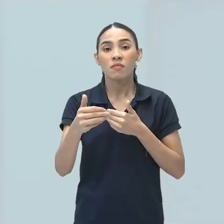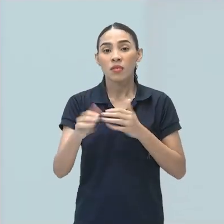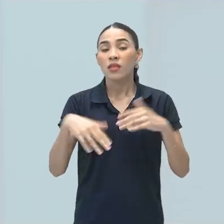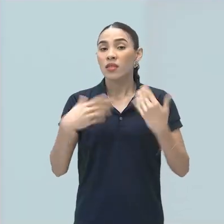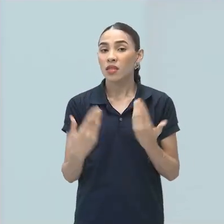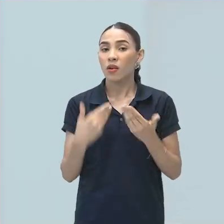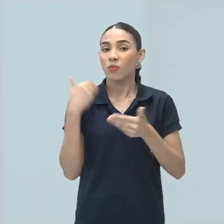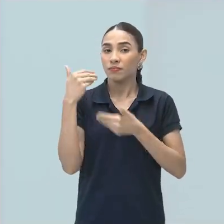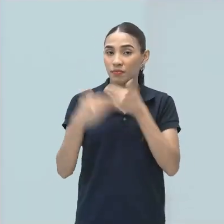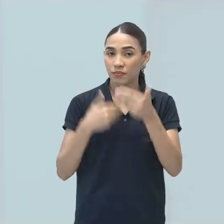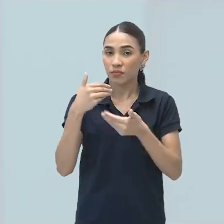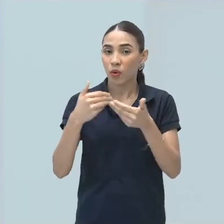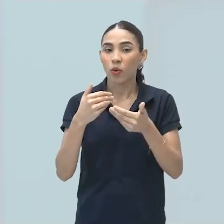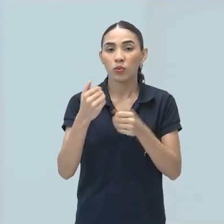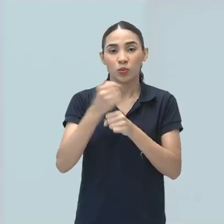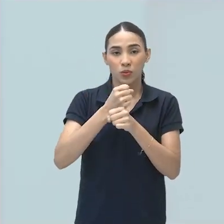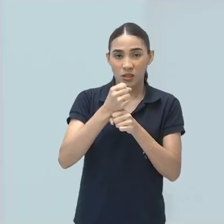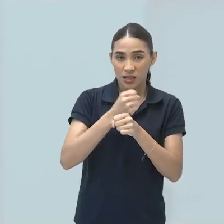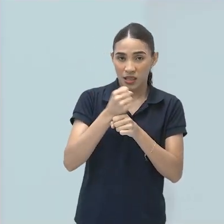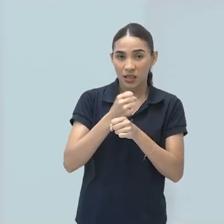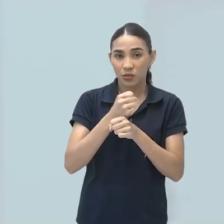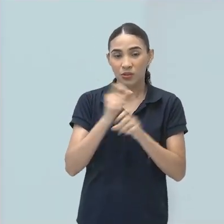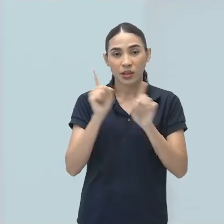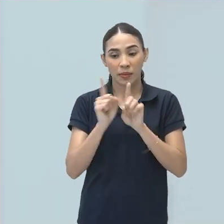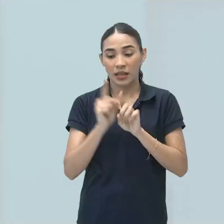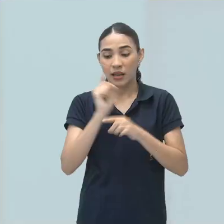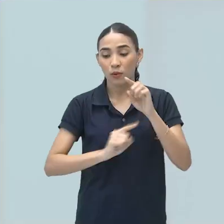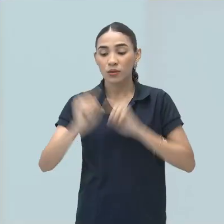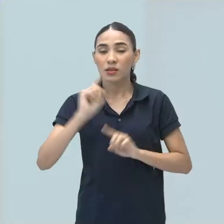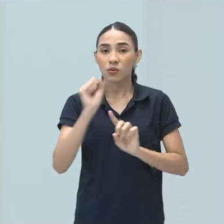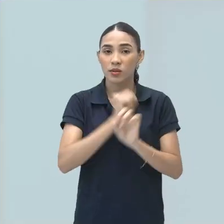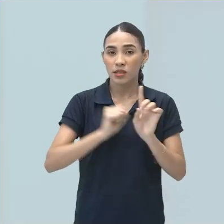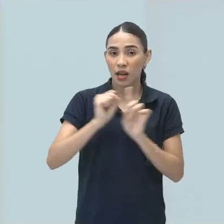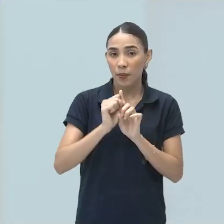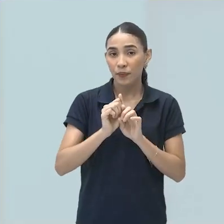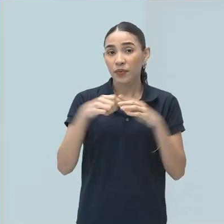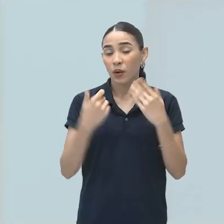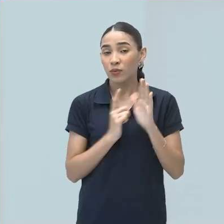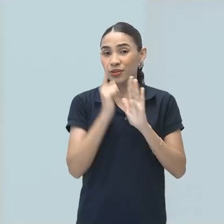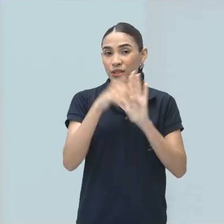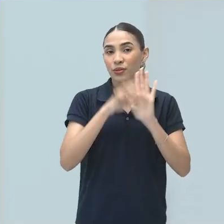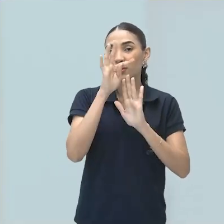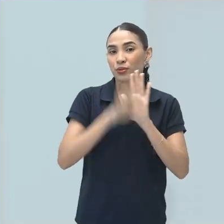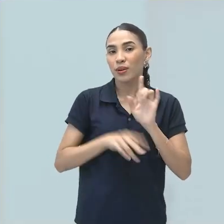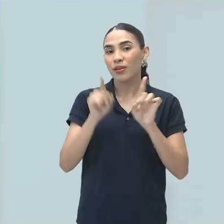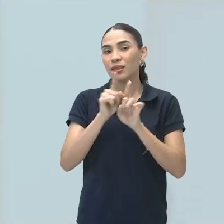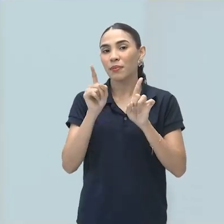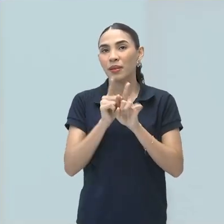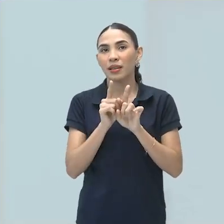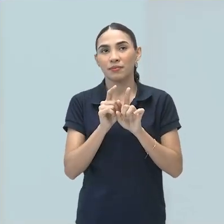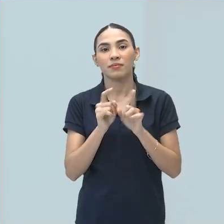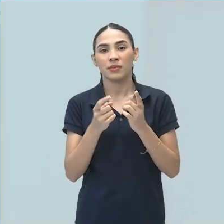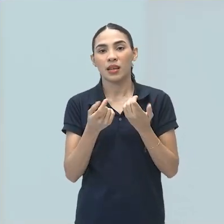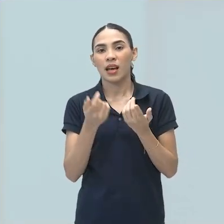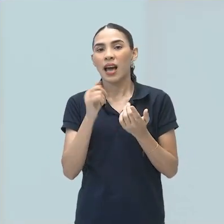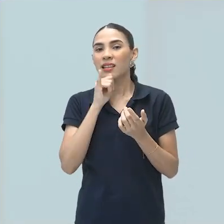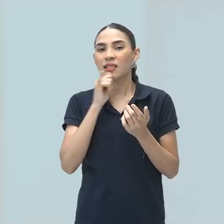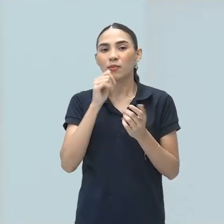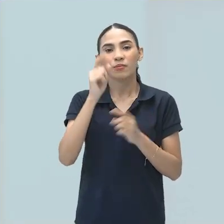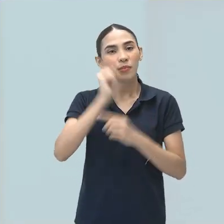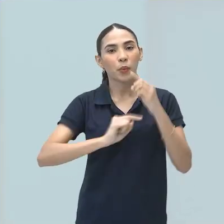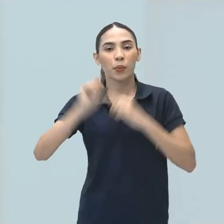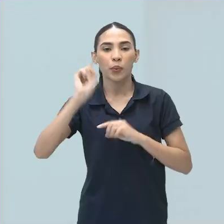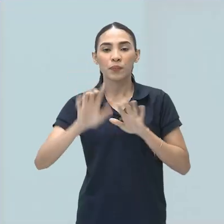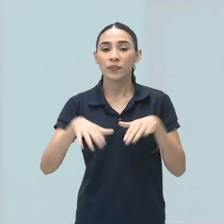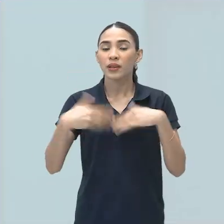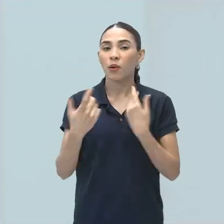ao longo do tempo, com o passar da evolução social, esse gênero textual foi se transformando.